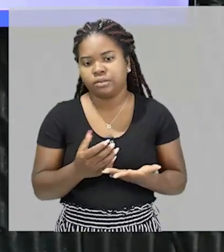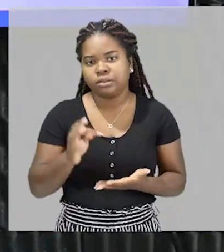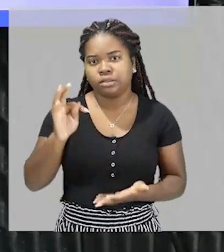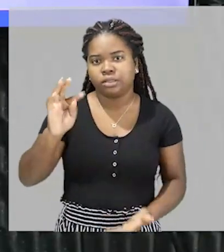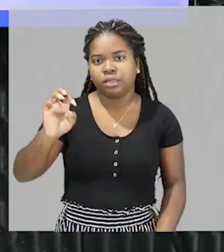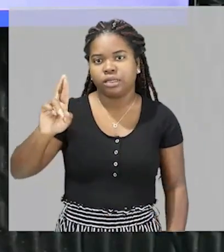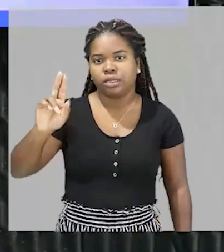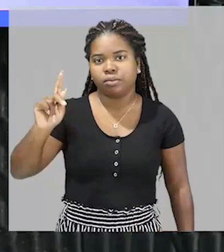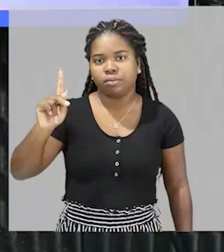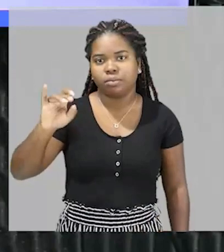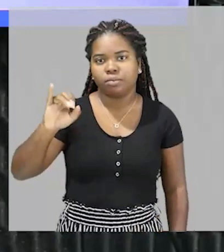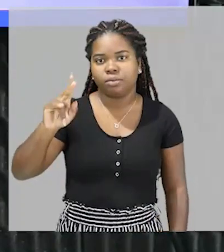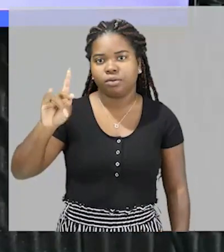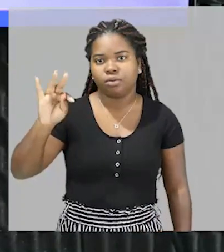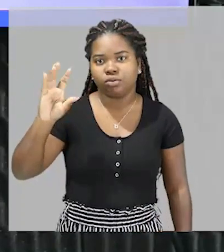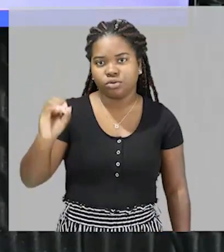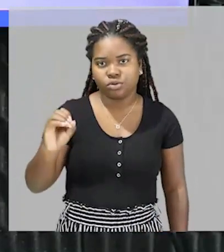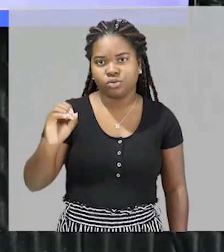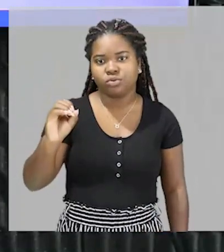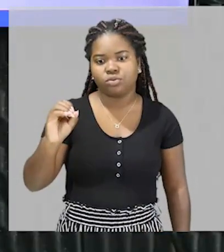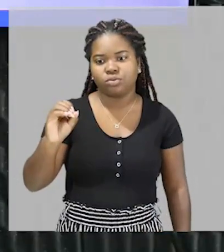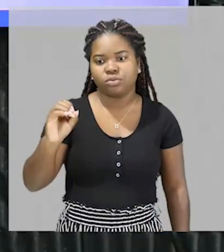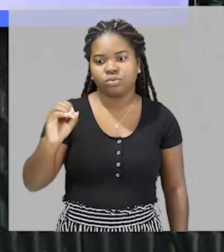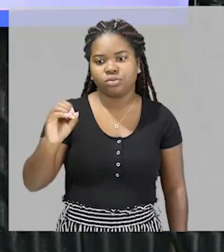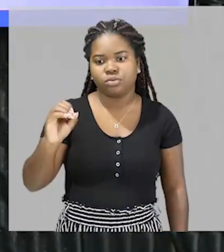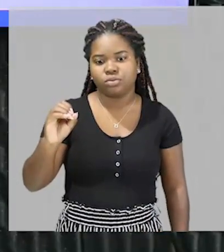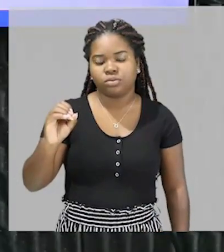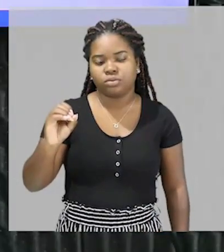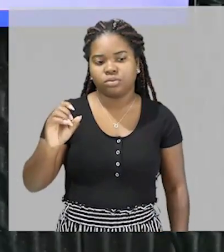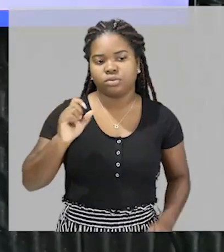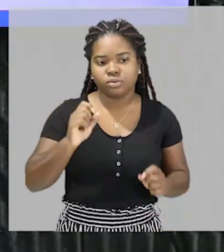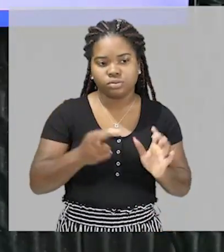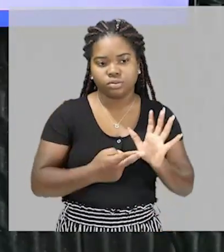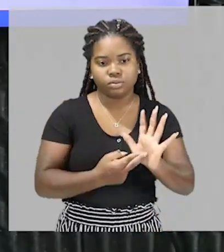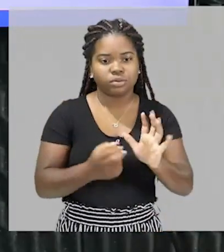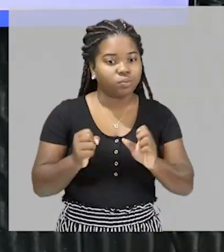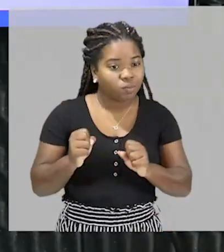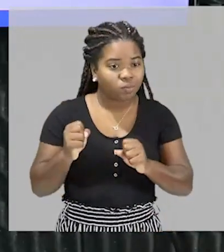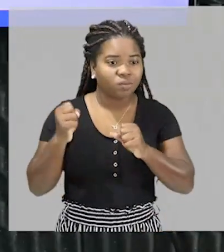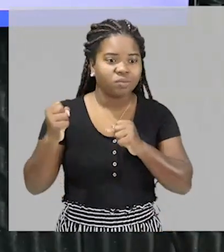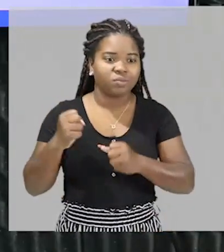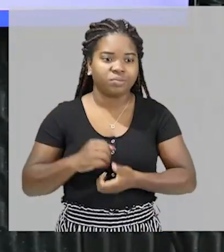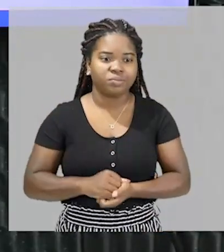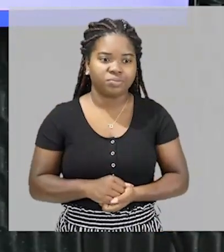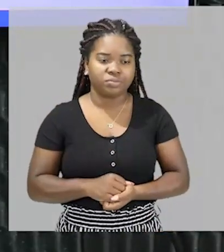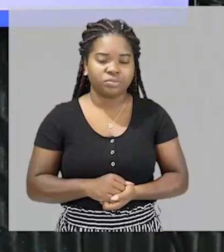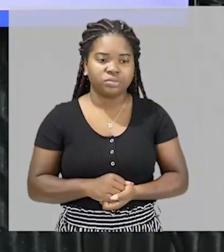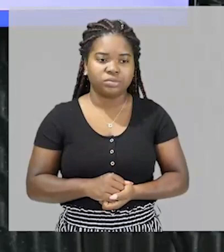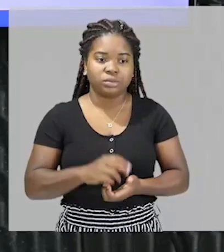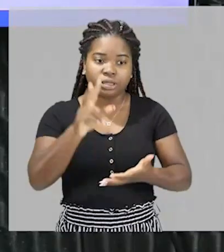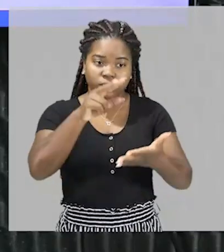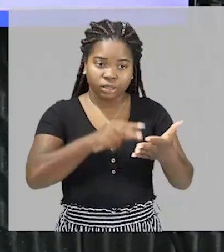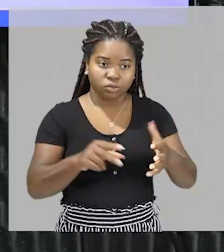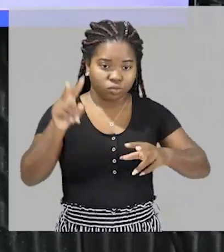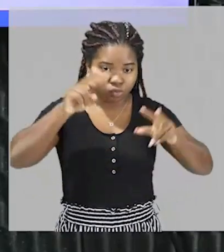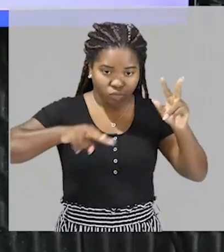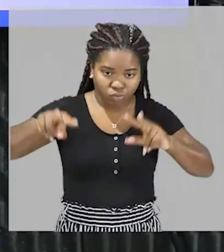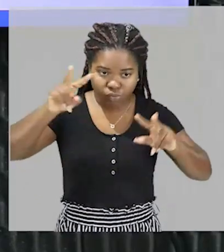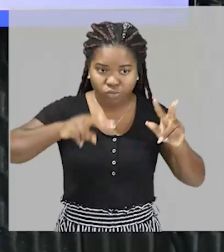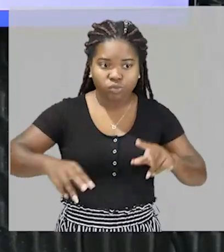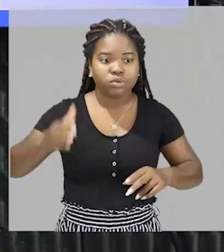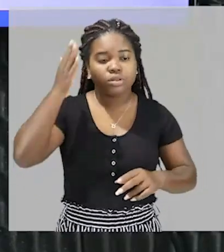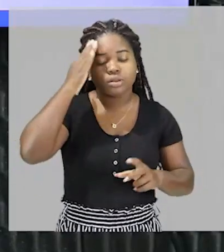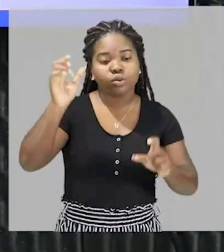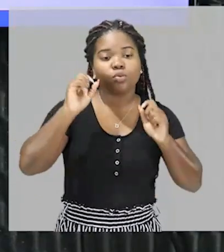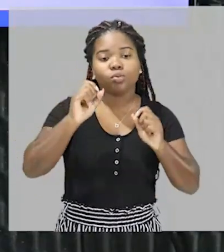trabalham, a colagem, a decolagem, ela é uma representação bem forte sobre isso. Leitura visual, eu entender o